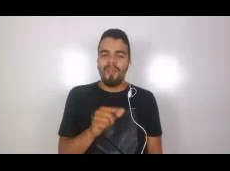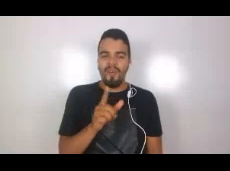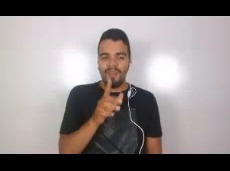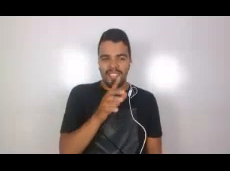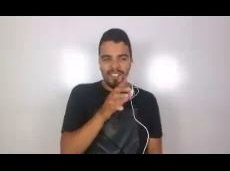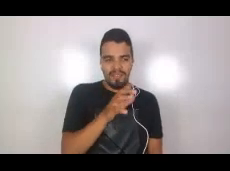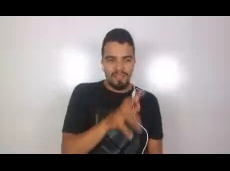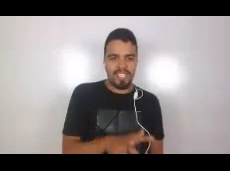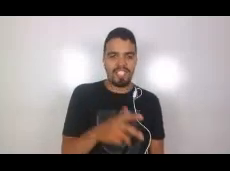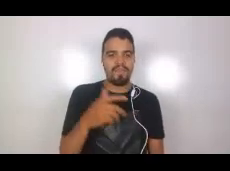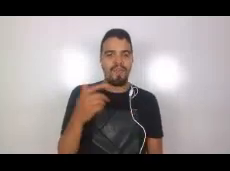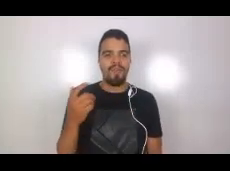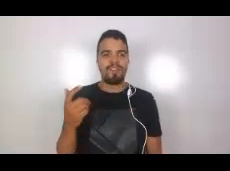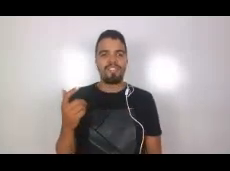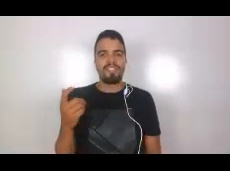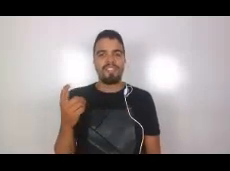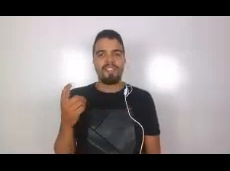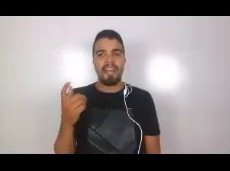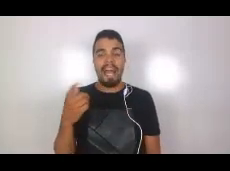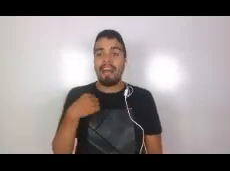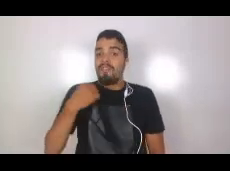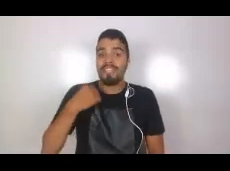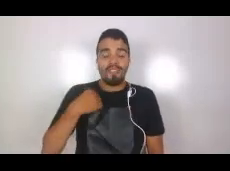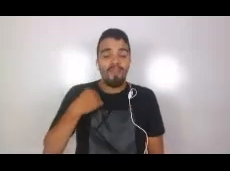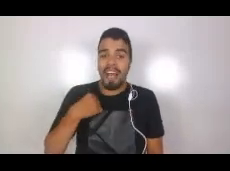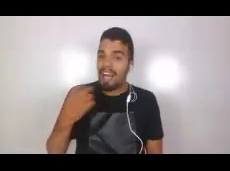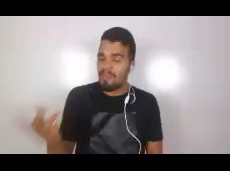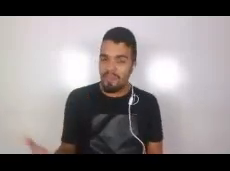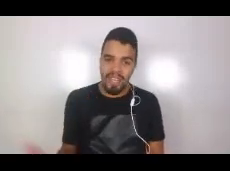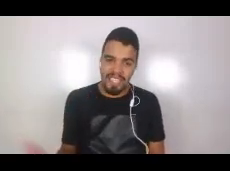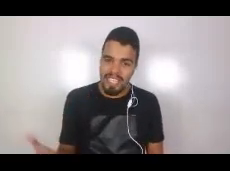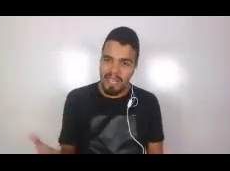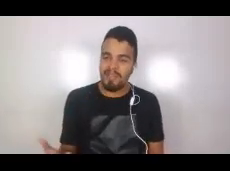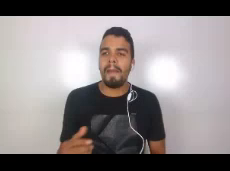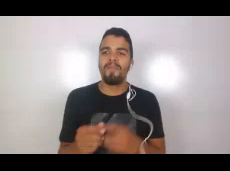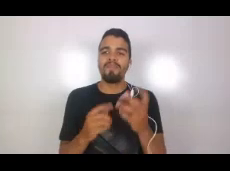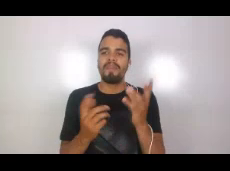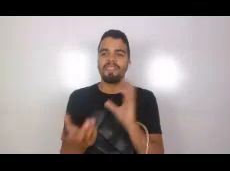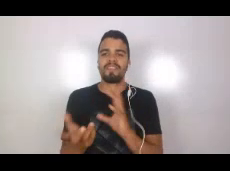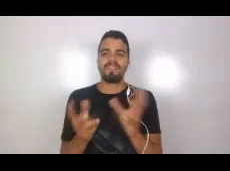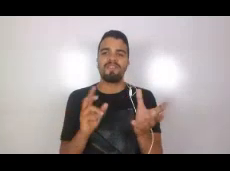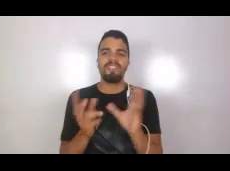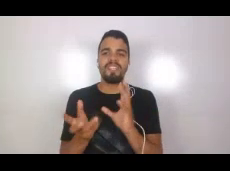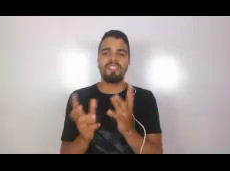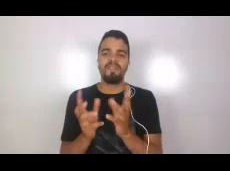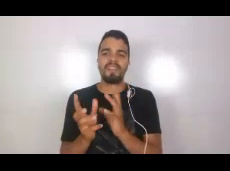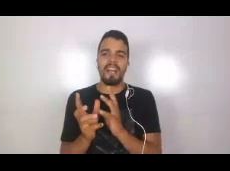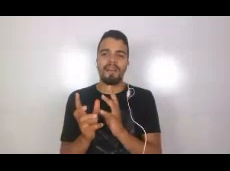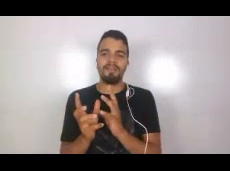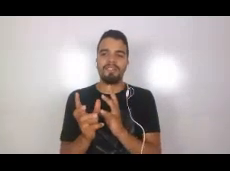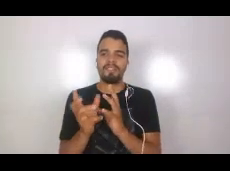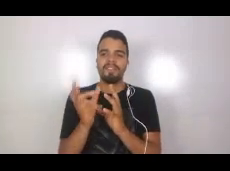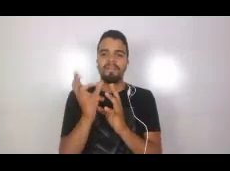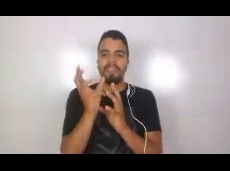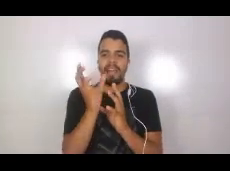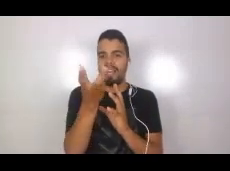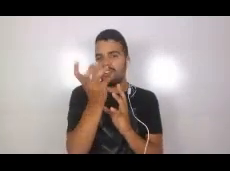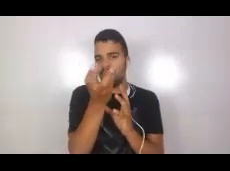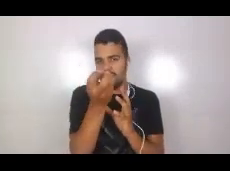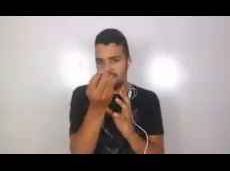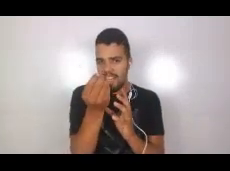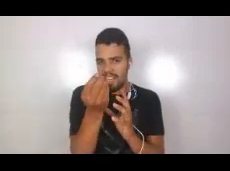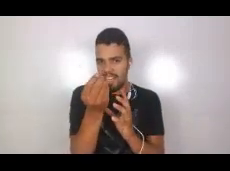Então, com os meios de transporte, o vestuário, por exemplo, é muito mais fácil nós identificarmos